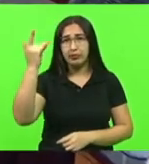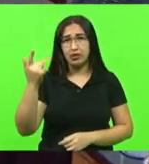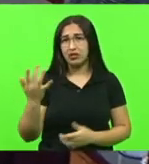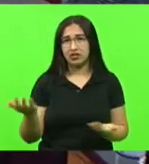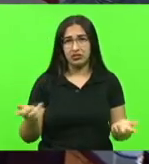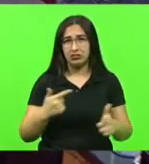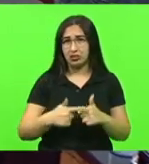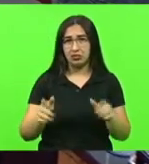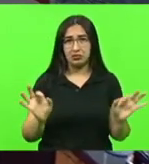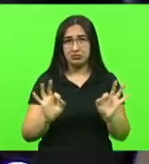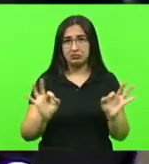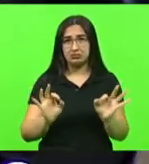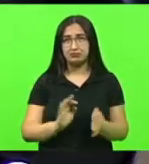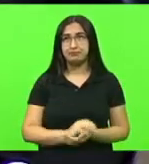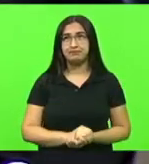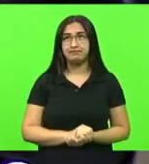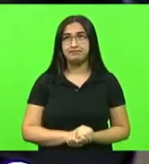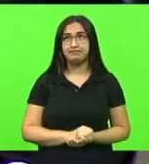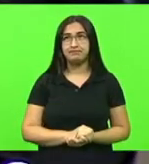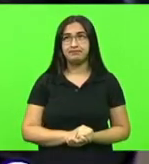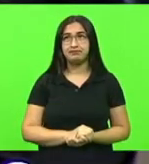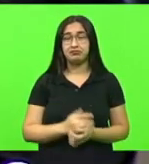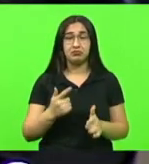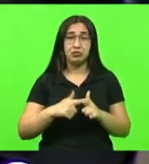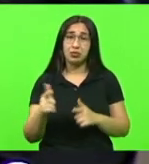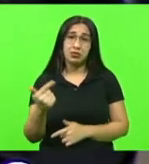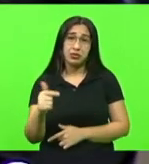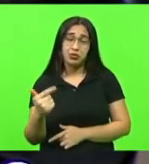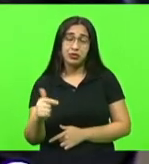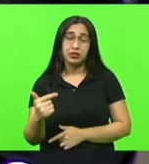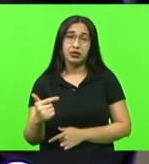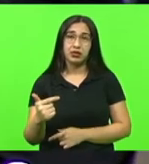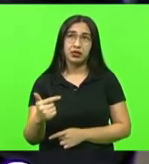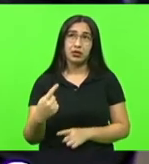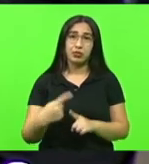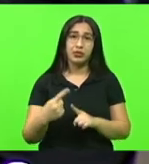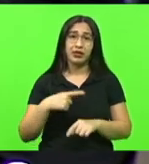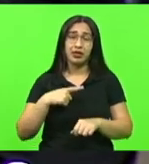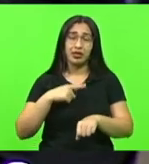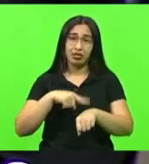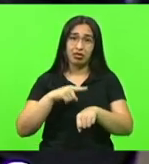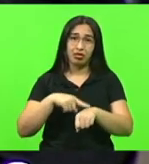problema nenhum. Não será problema, João, porque nós temos tempo.